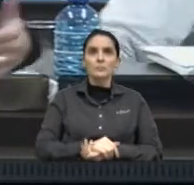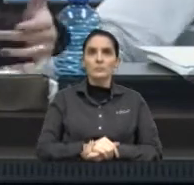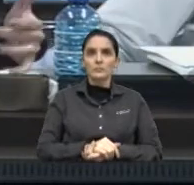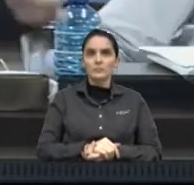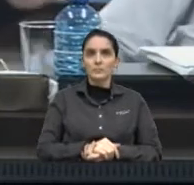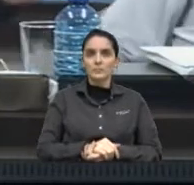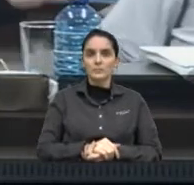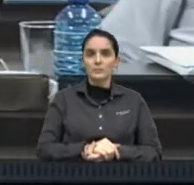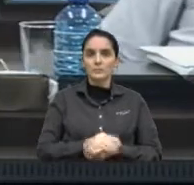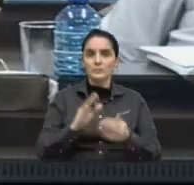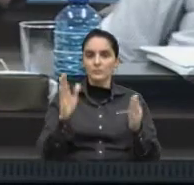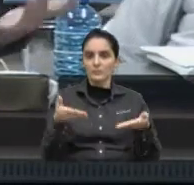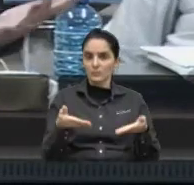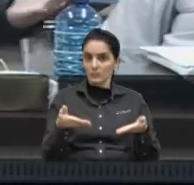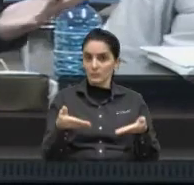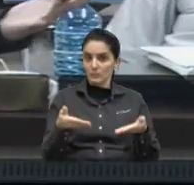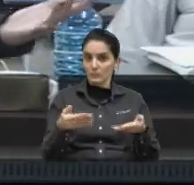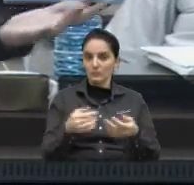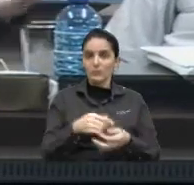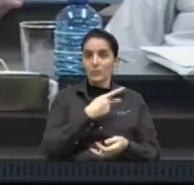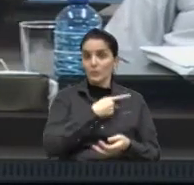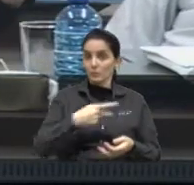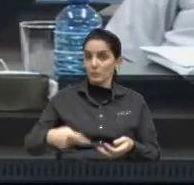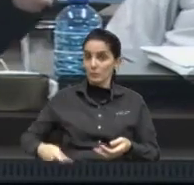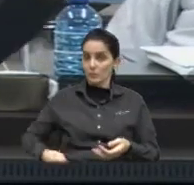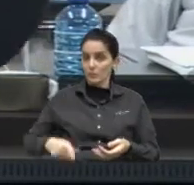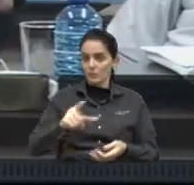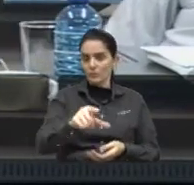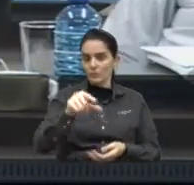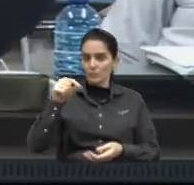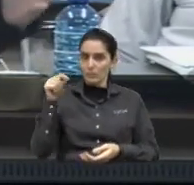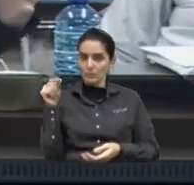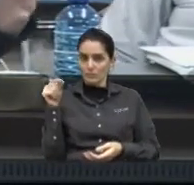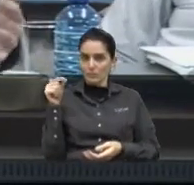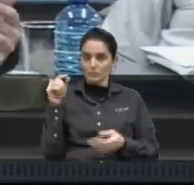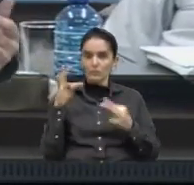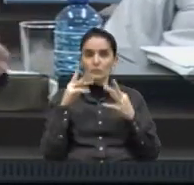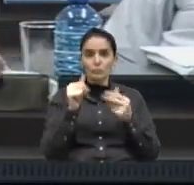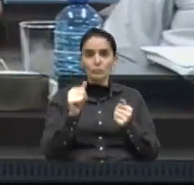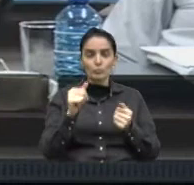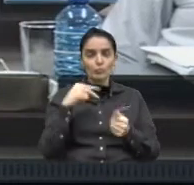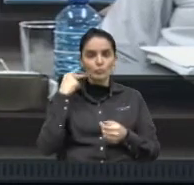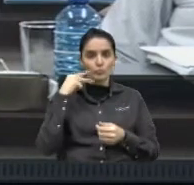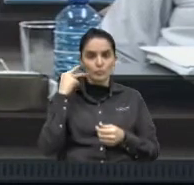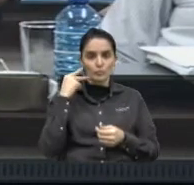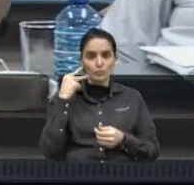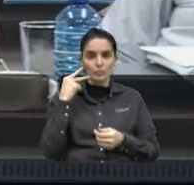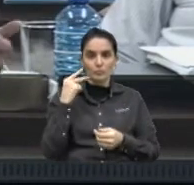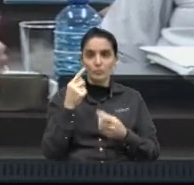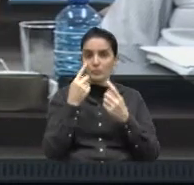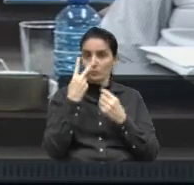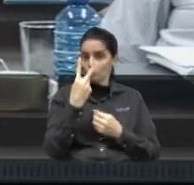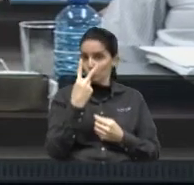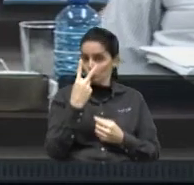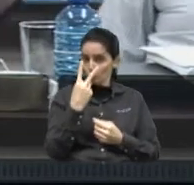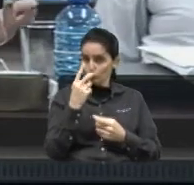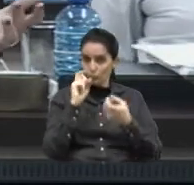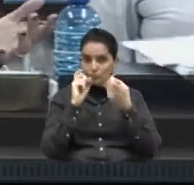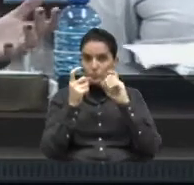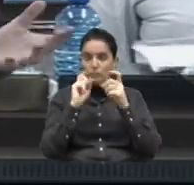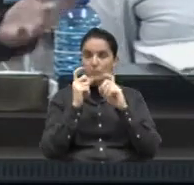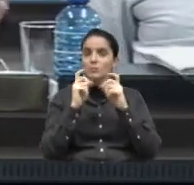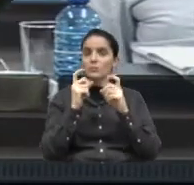esse é o ato de liberação da presidência mas vocês colocaram para todos os colegas em duas reuniões e em mais